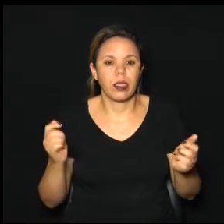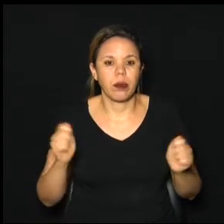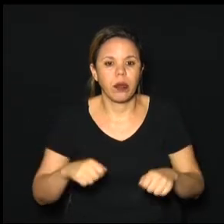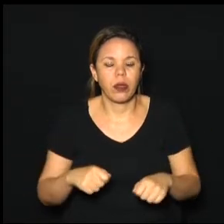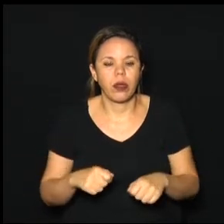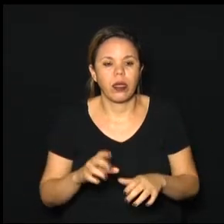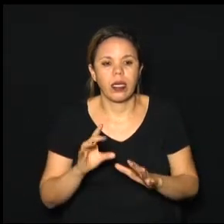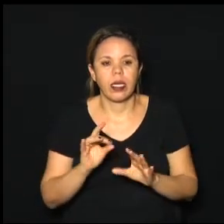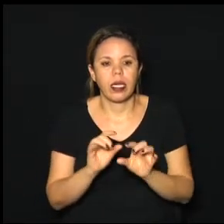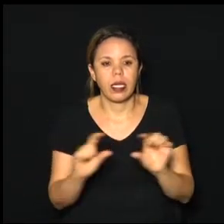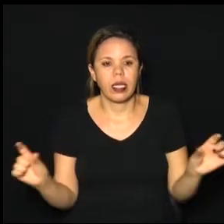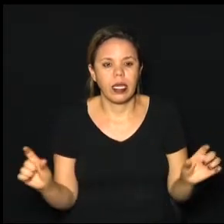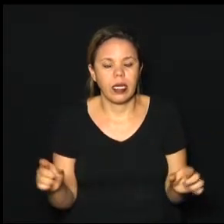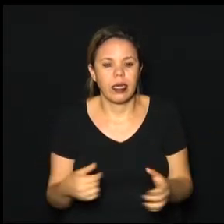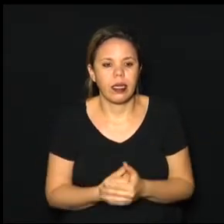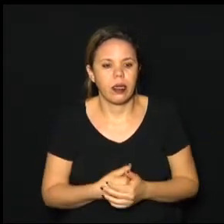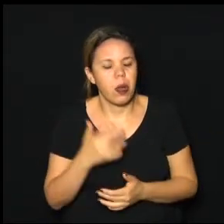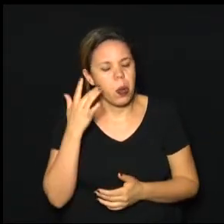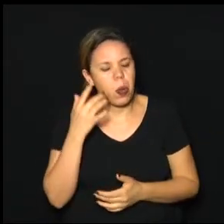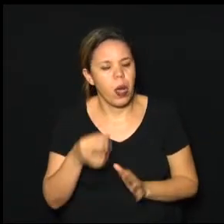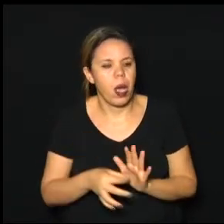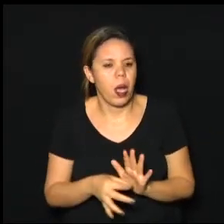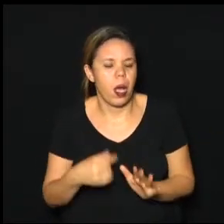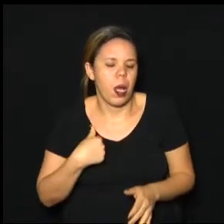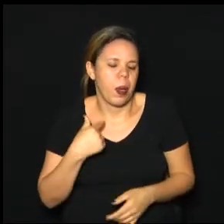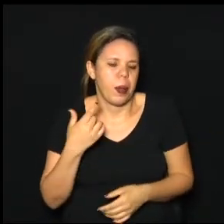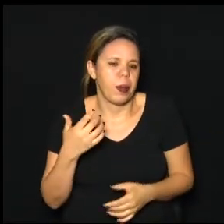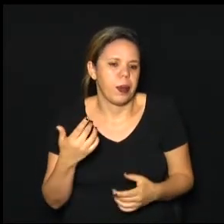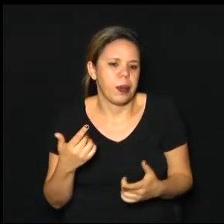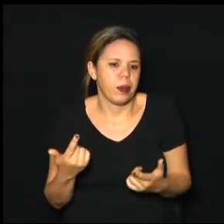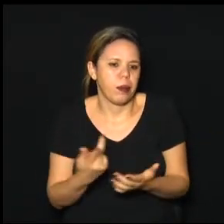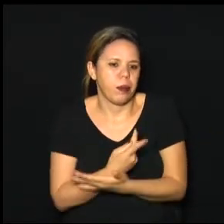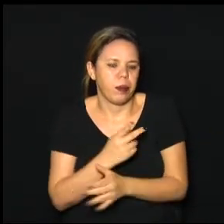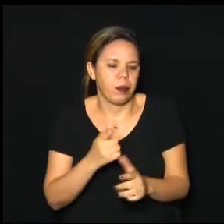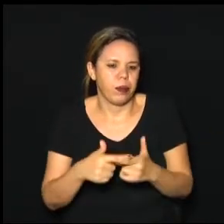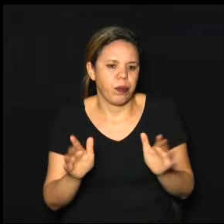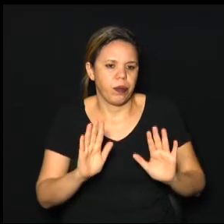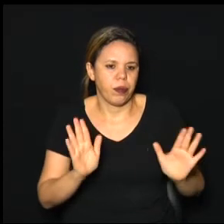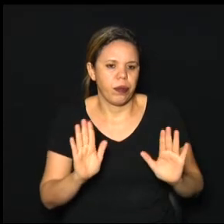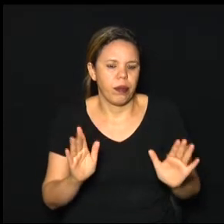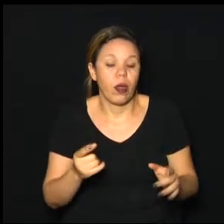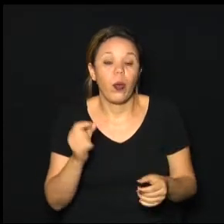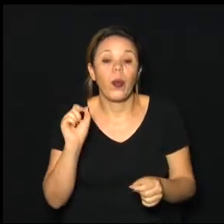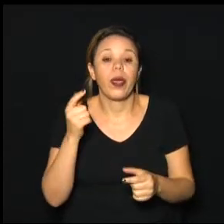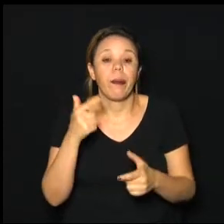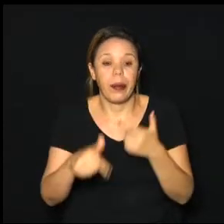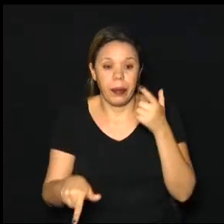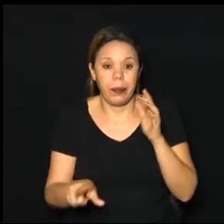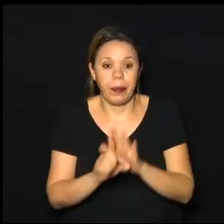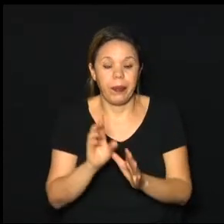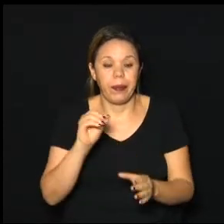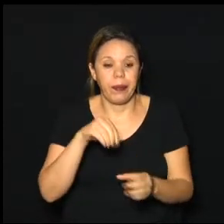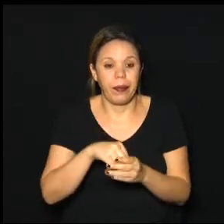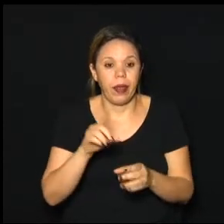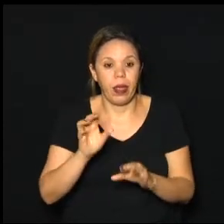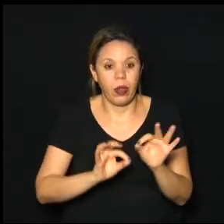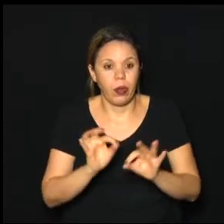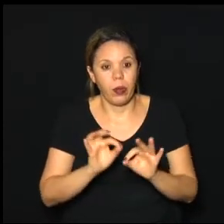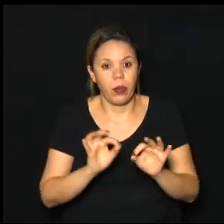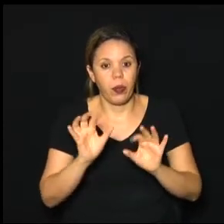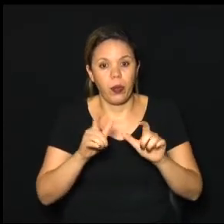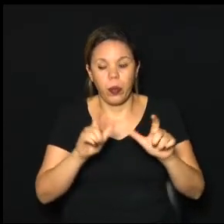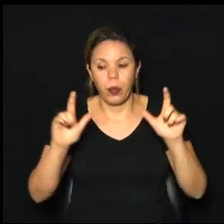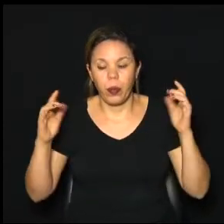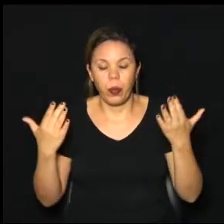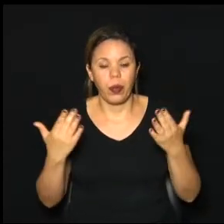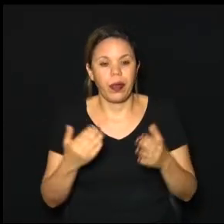outros adesivos? Particularmente eu penso que não, porque isso não dá a justa posição. O que é vedado expressamente é a justa posição,